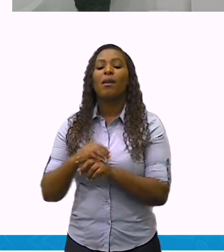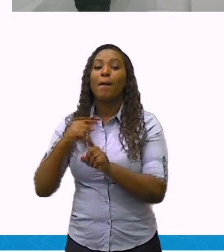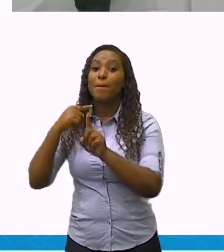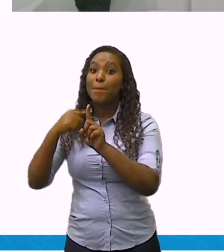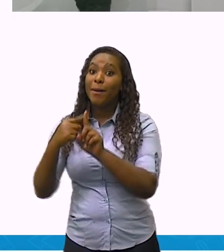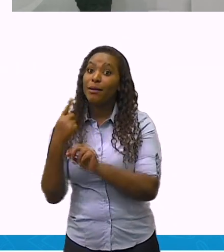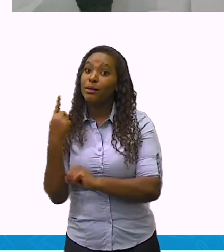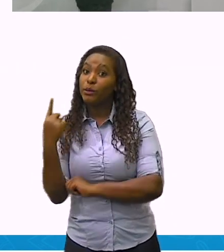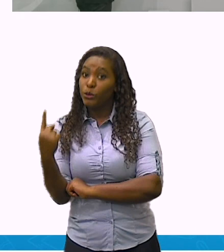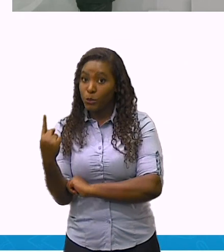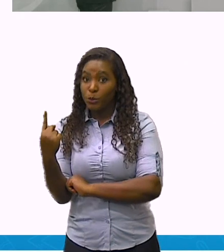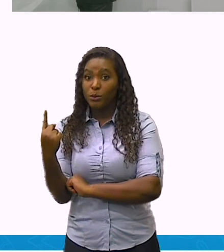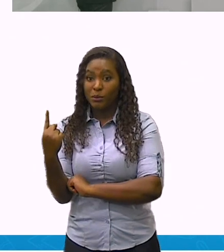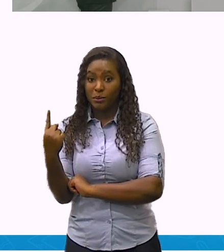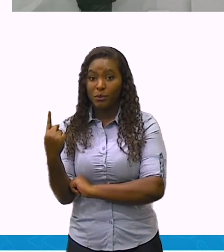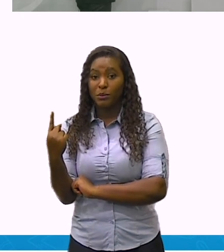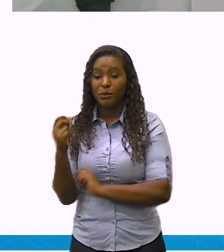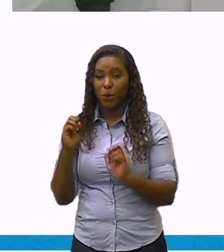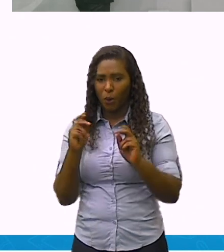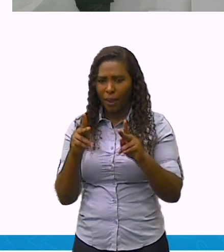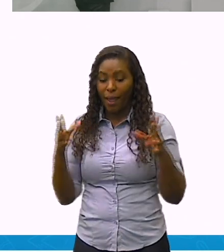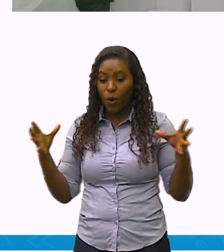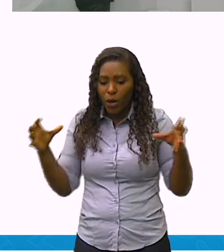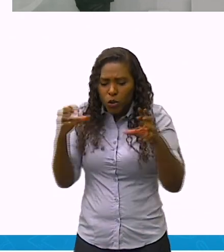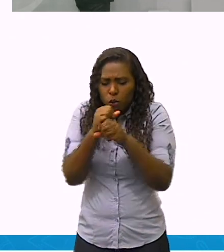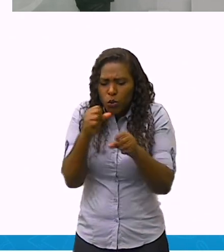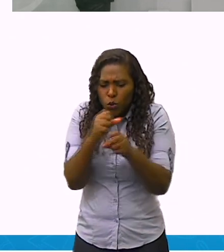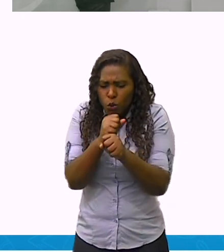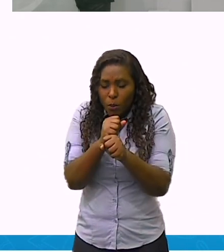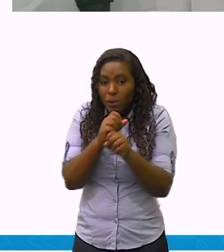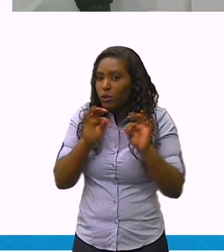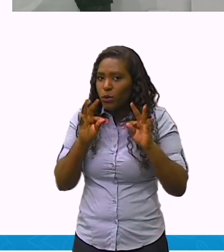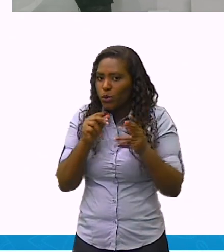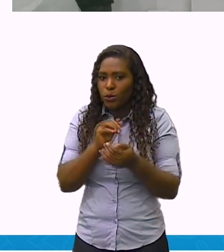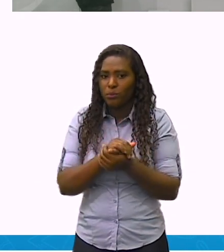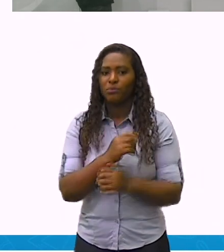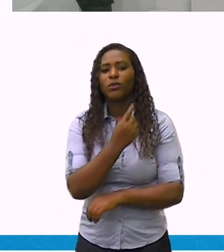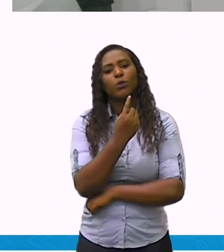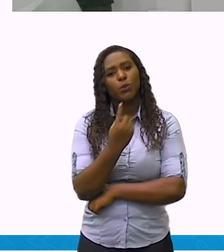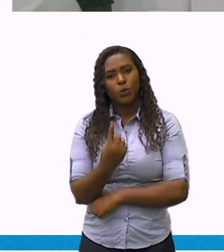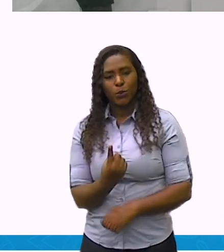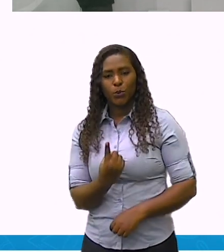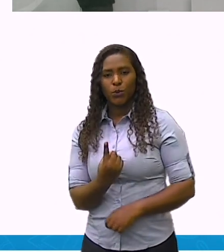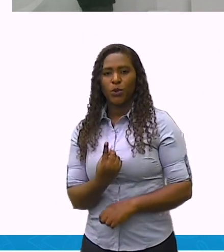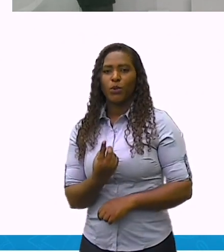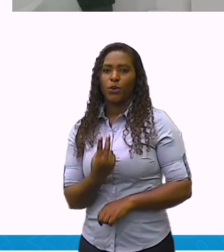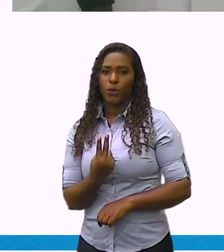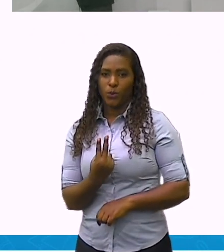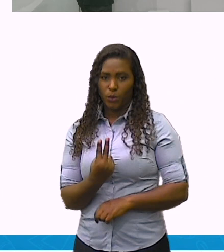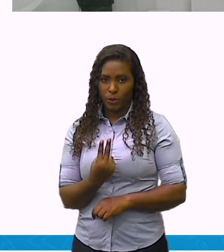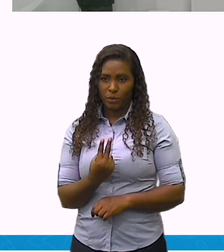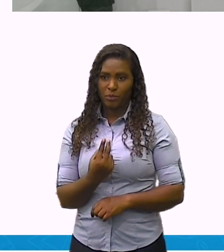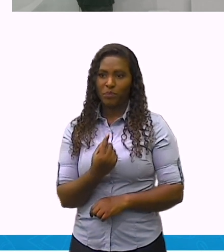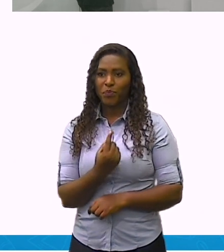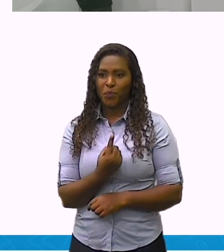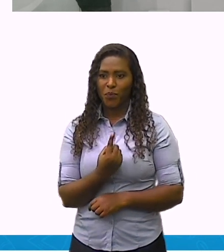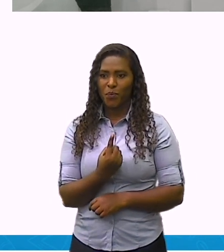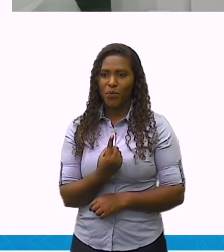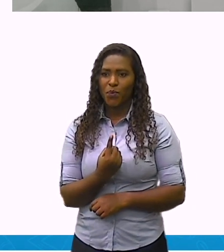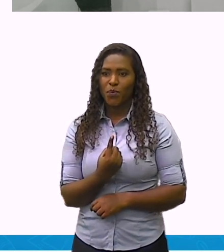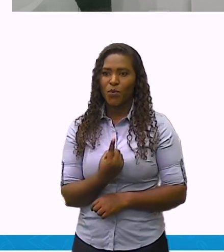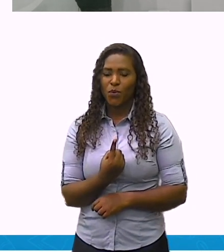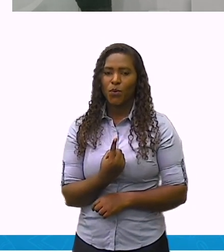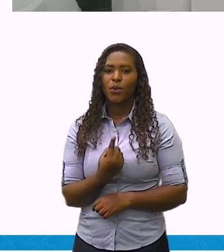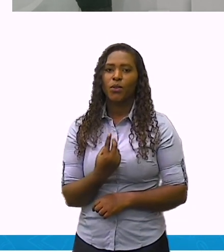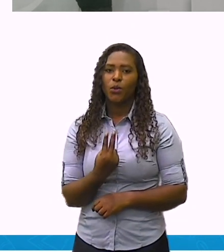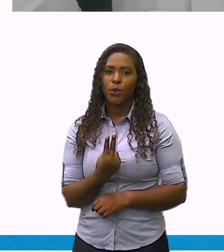representando R$ 1. Vamos somar? Quanto que vai dar? Então, 1. Deixa eu mudar aqui.